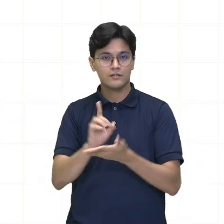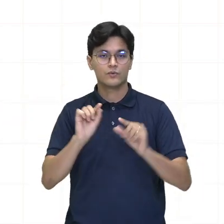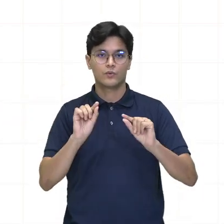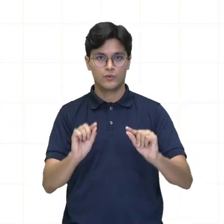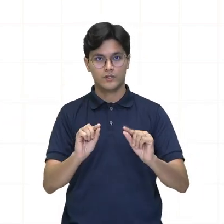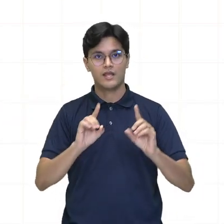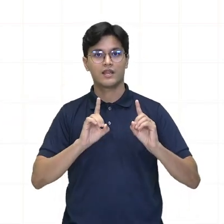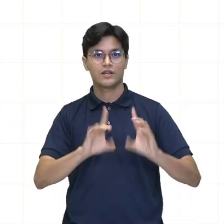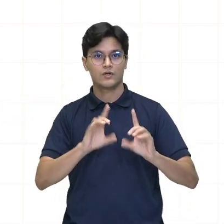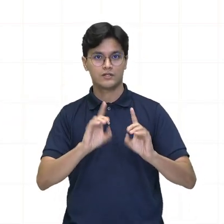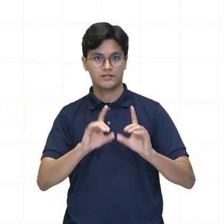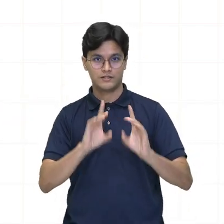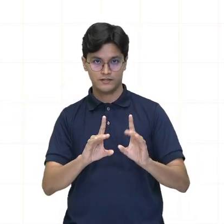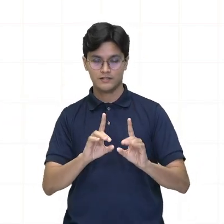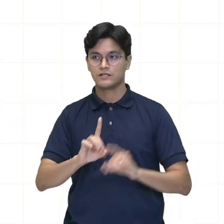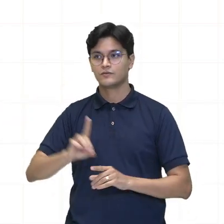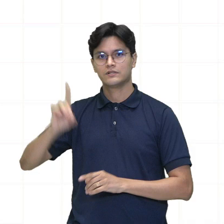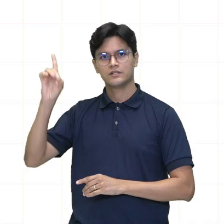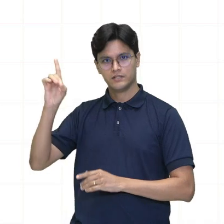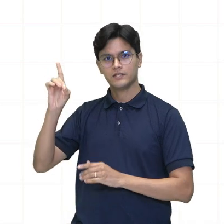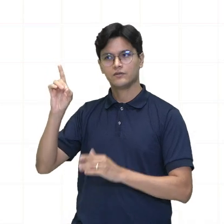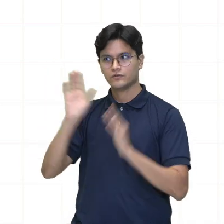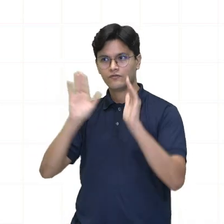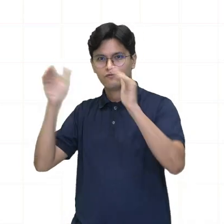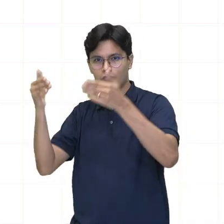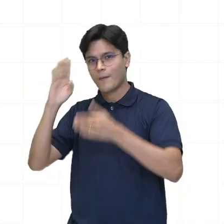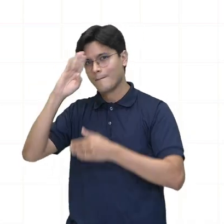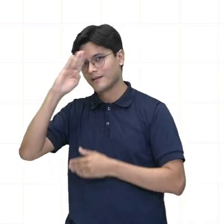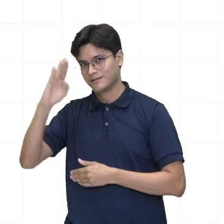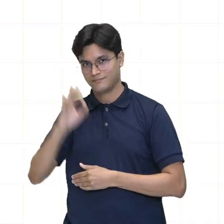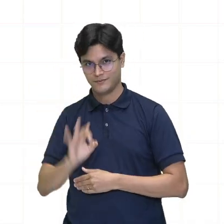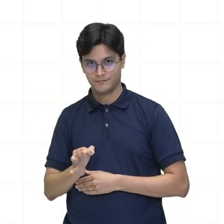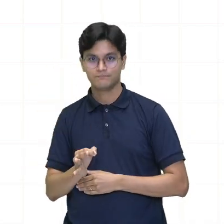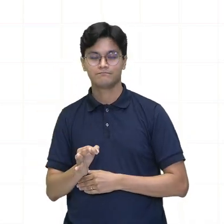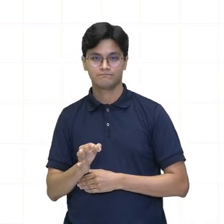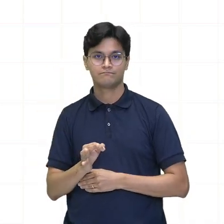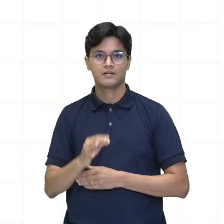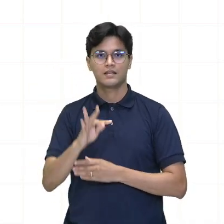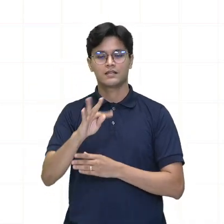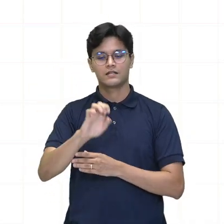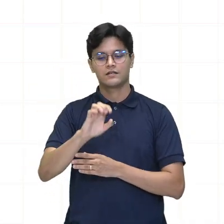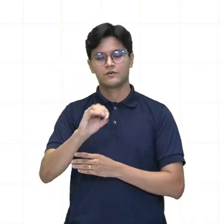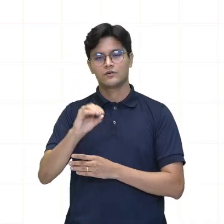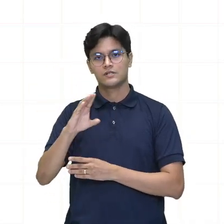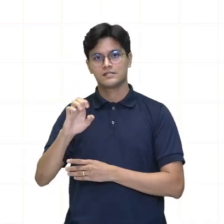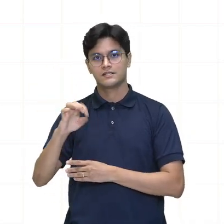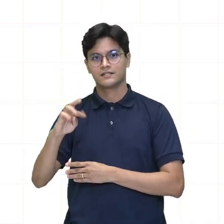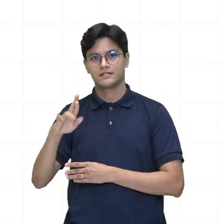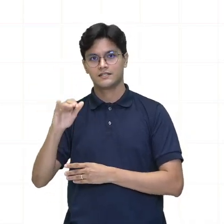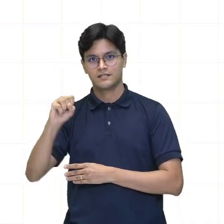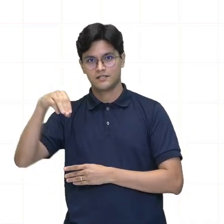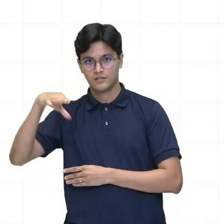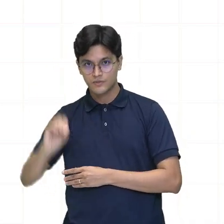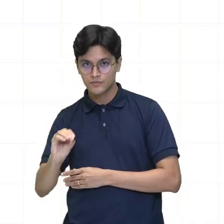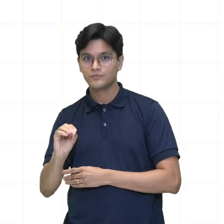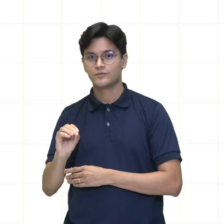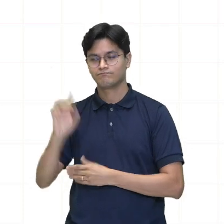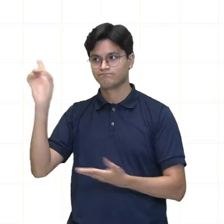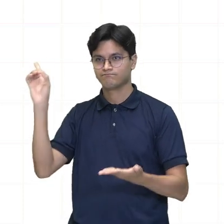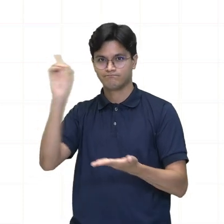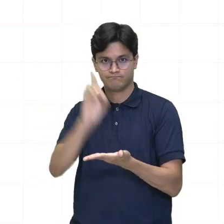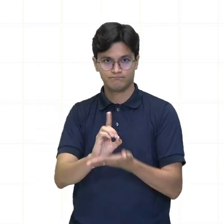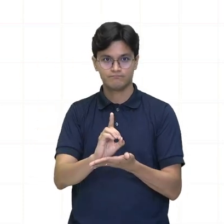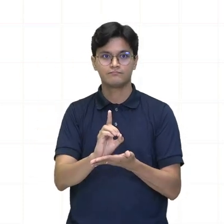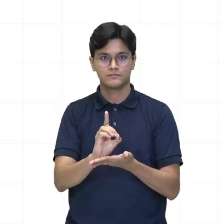o centro do universo, como eu falei para vocês há pouco, né? Teocentrismo, né? Teo, o homem é o centro do